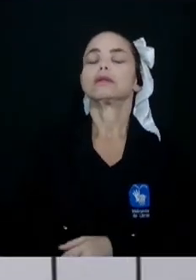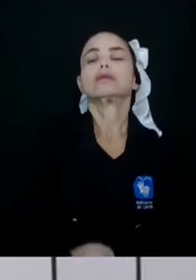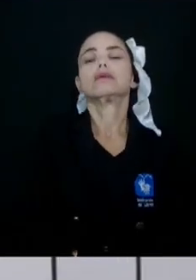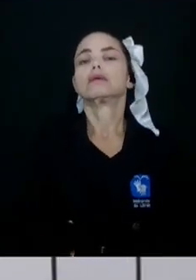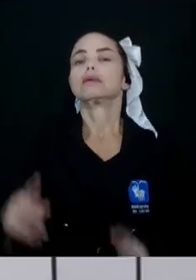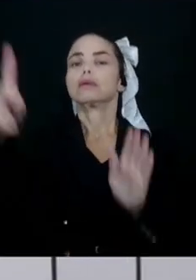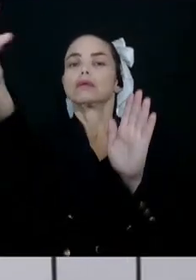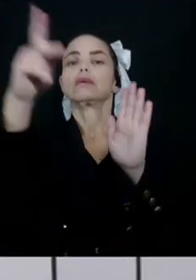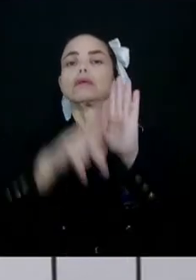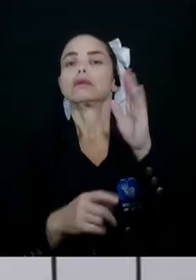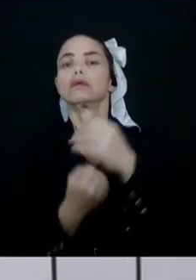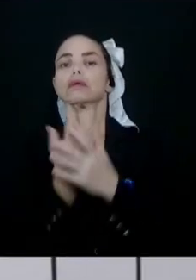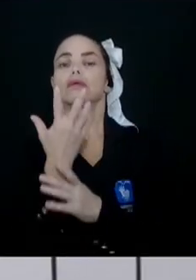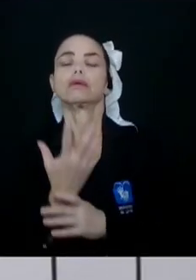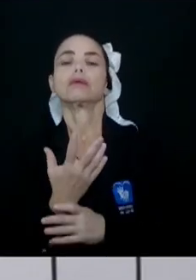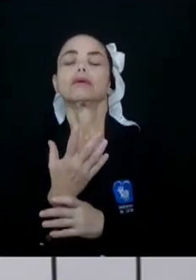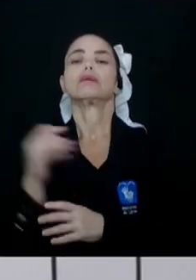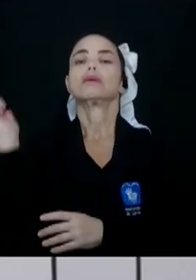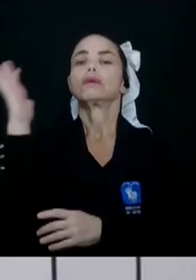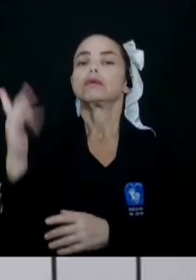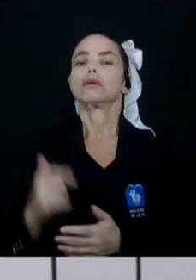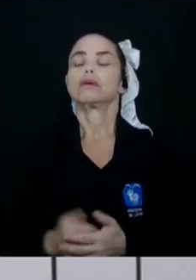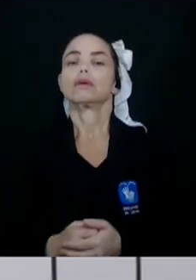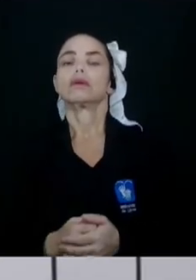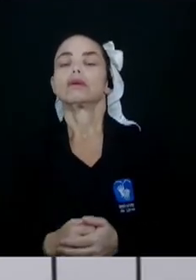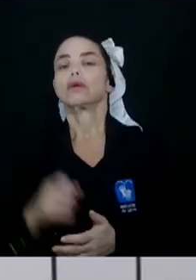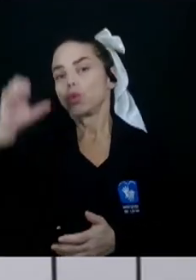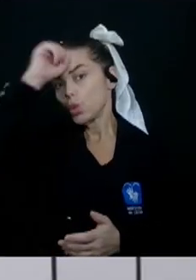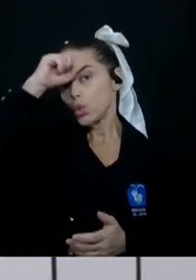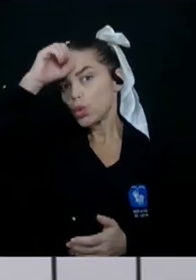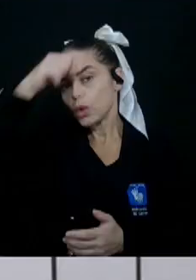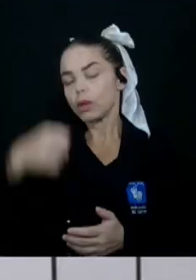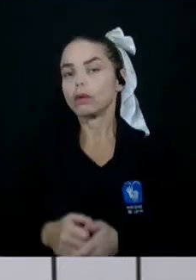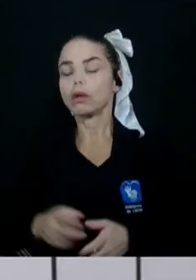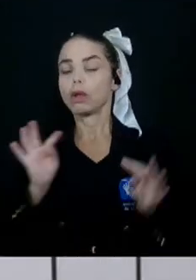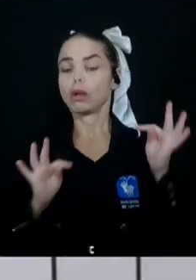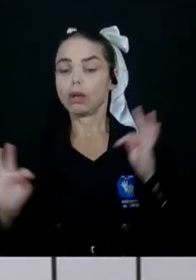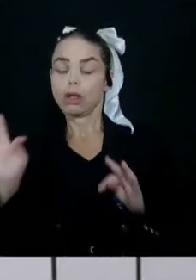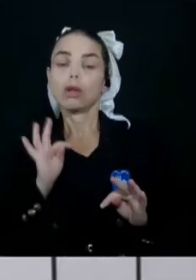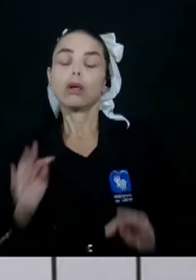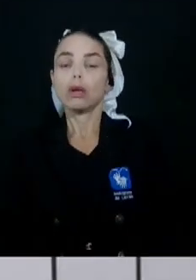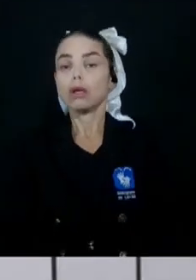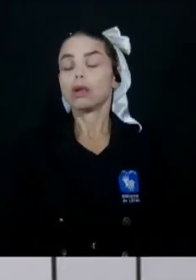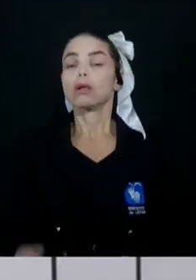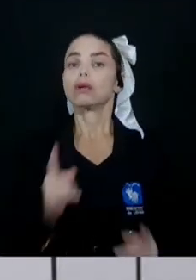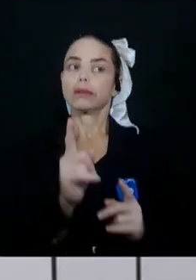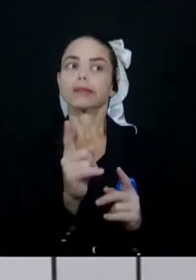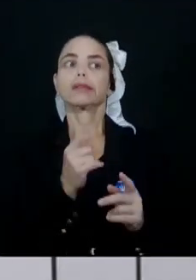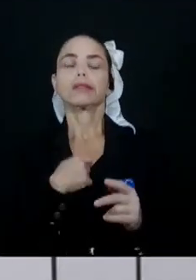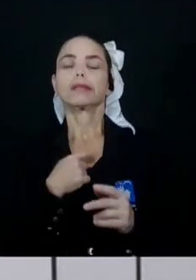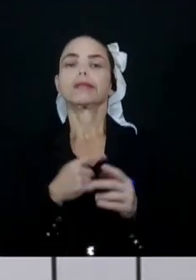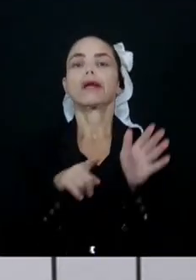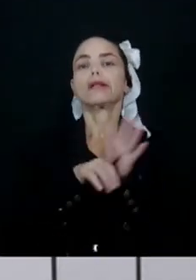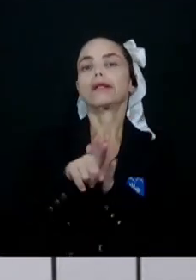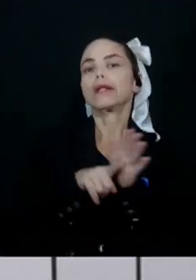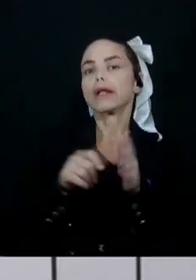Serviço Nacional de Aprendizagem do Turismo, que está em tramitação na Câmara dos Deputados. A